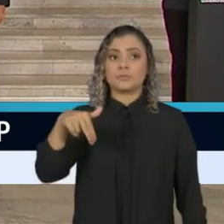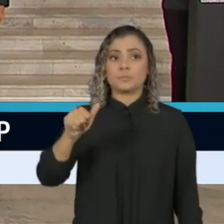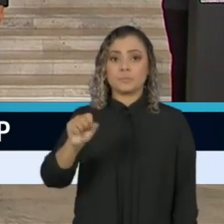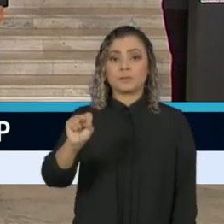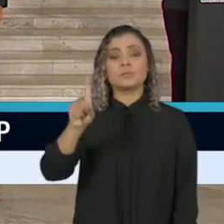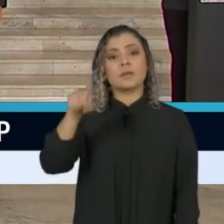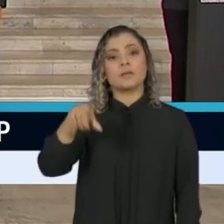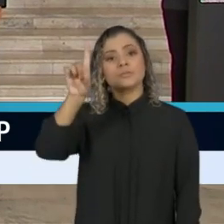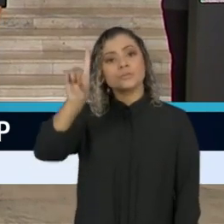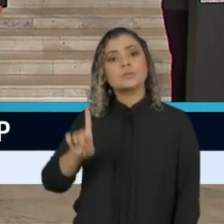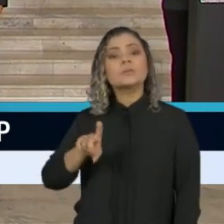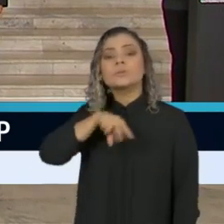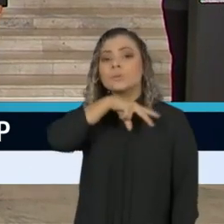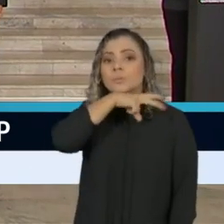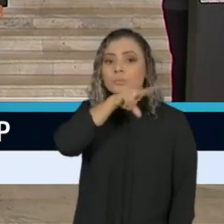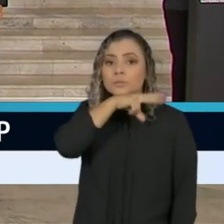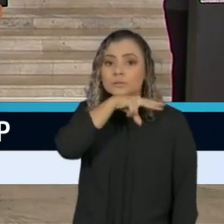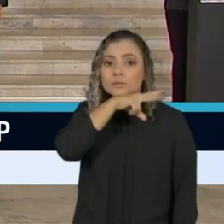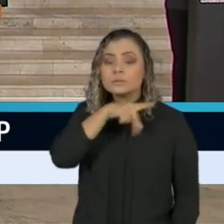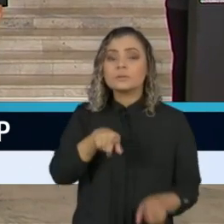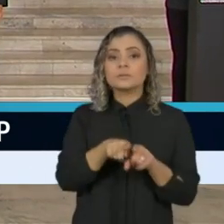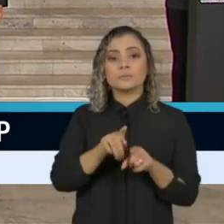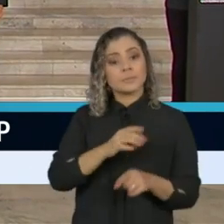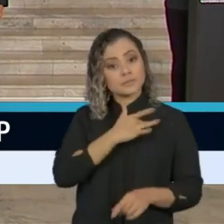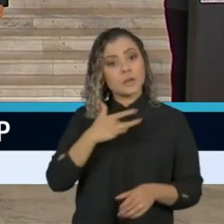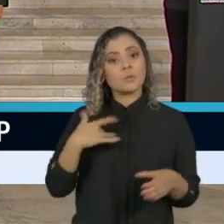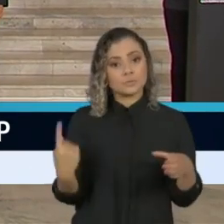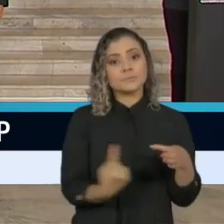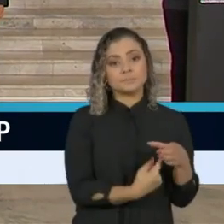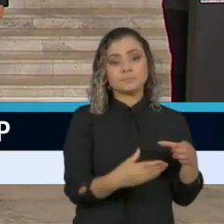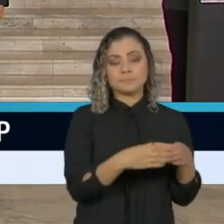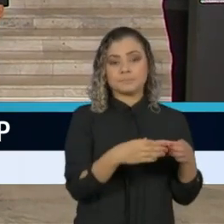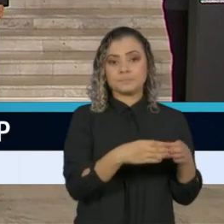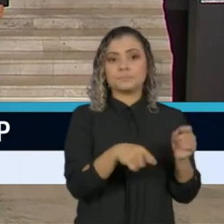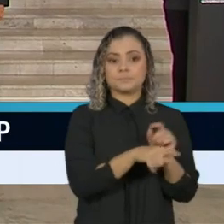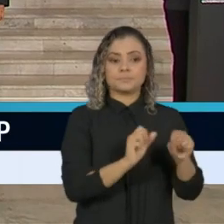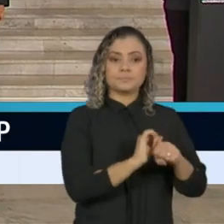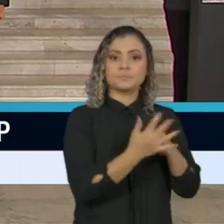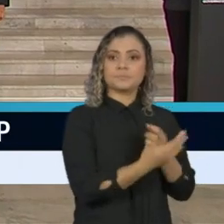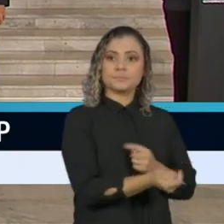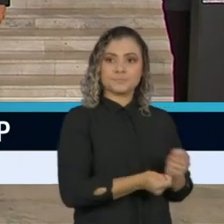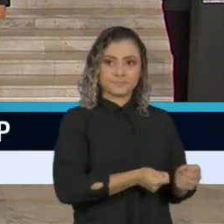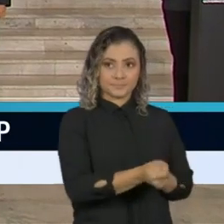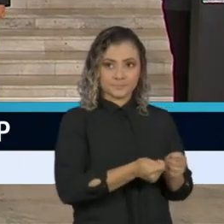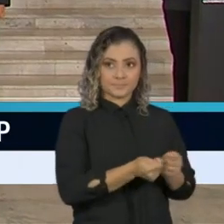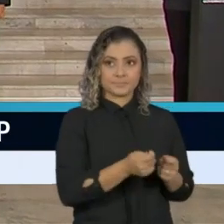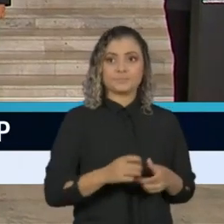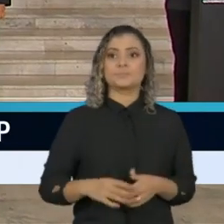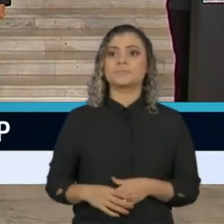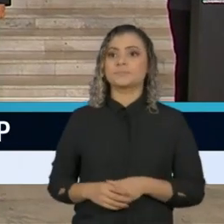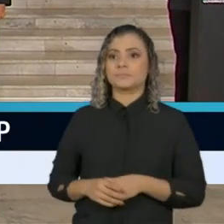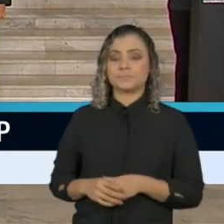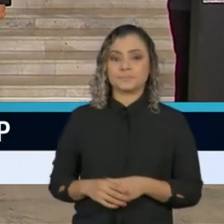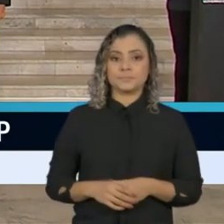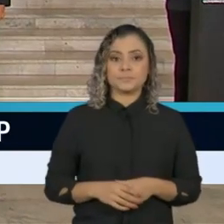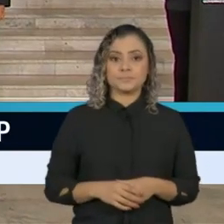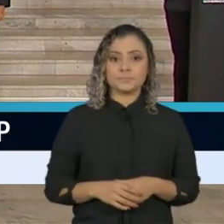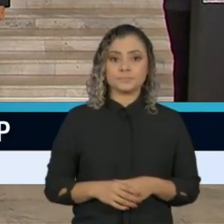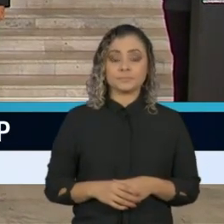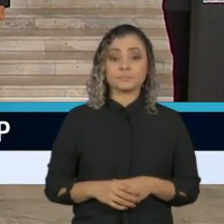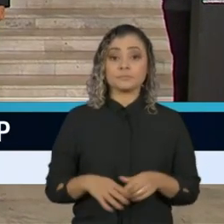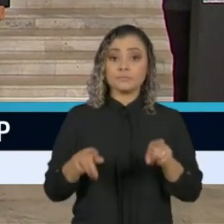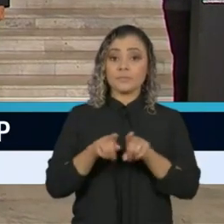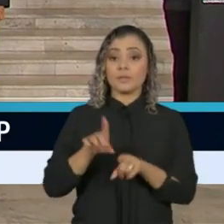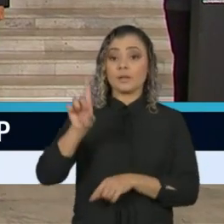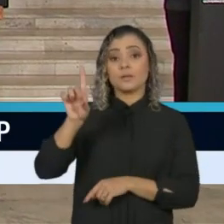do Instituto Butantan, também integrante do Comitê de Saúde, do Grupo de Contingência do Covid-19, e